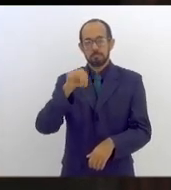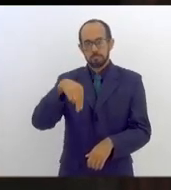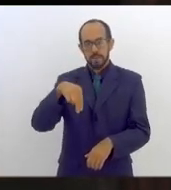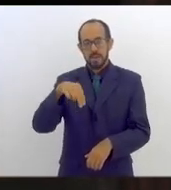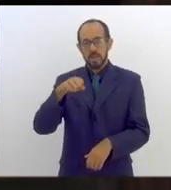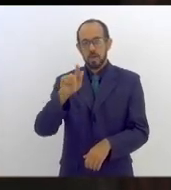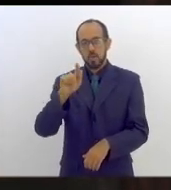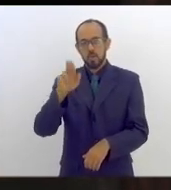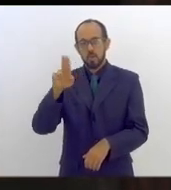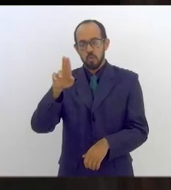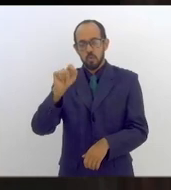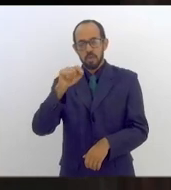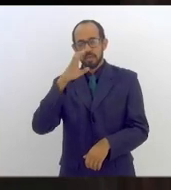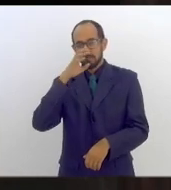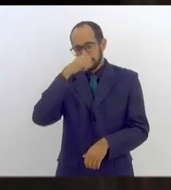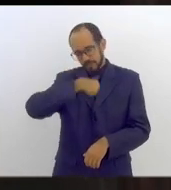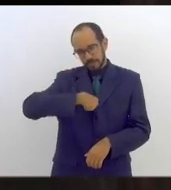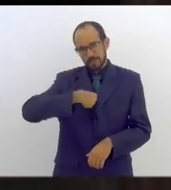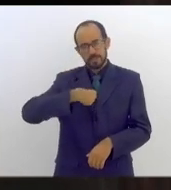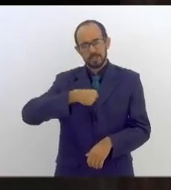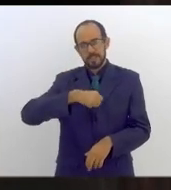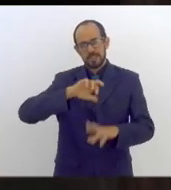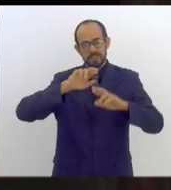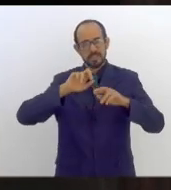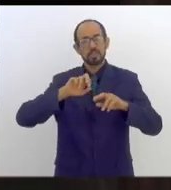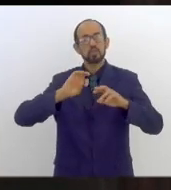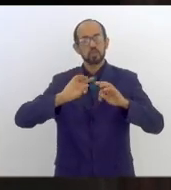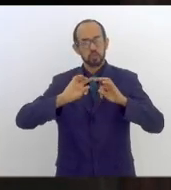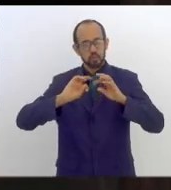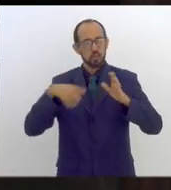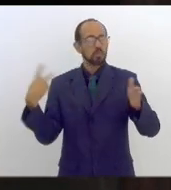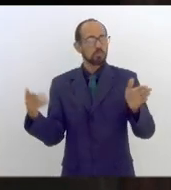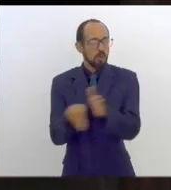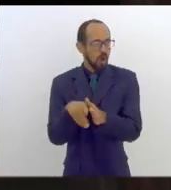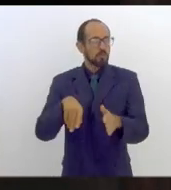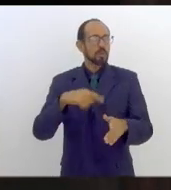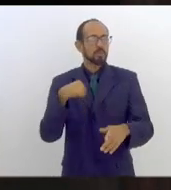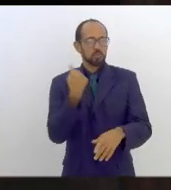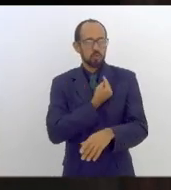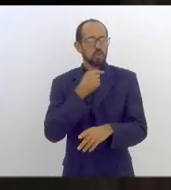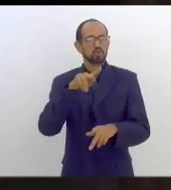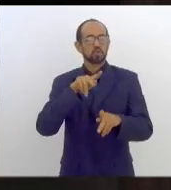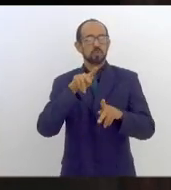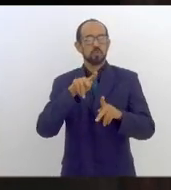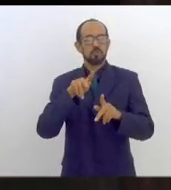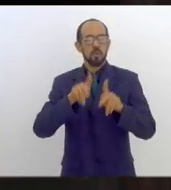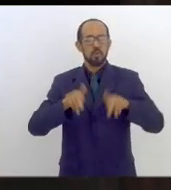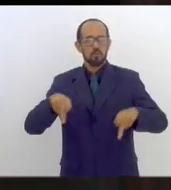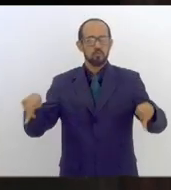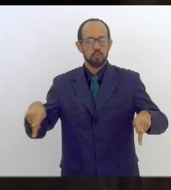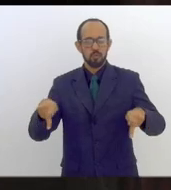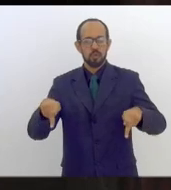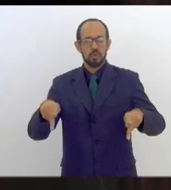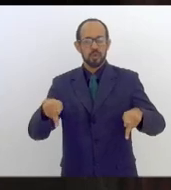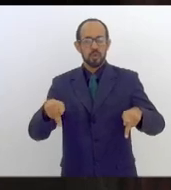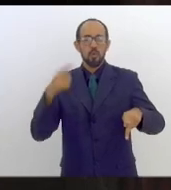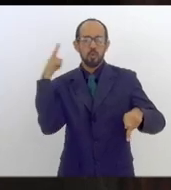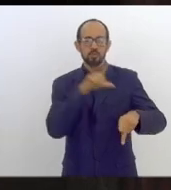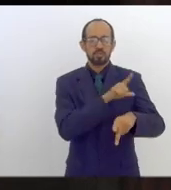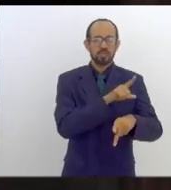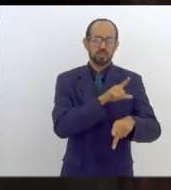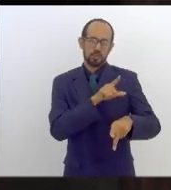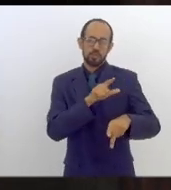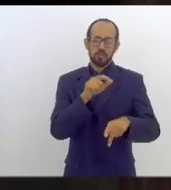necessários e da persistência típica dos nossos conterrâneos, tenha concretizado seu sonho de alçar os ares por meios